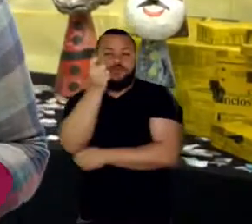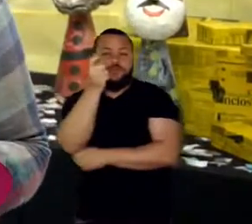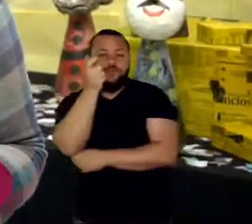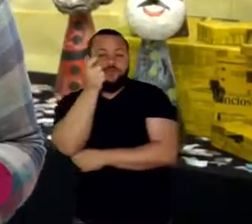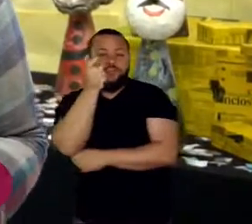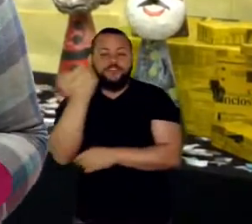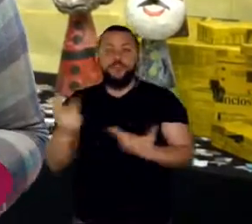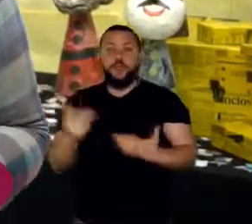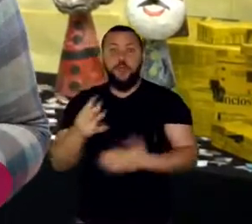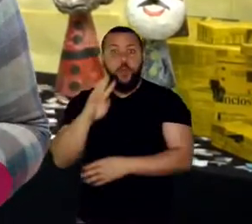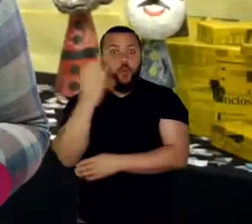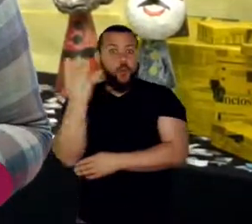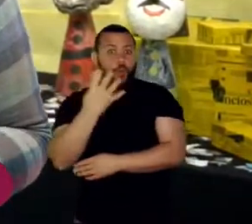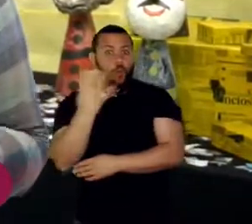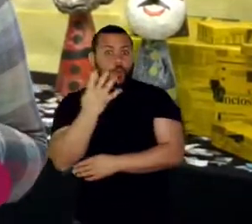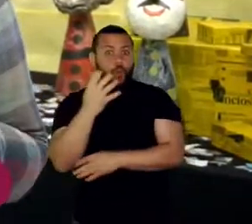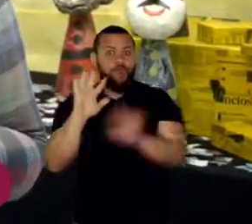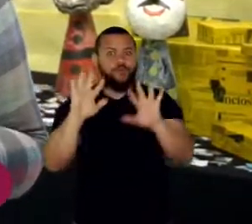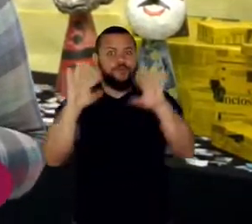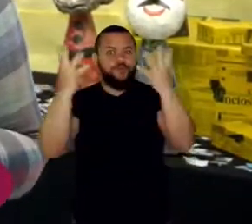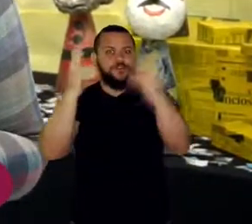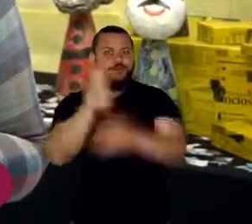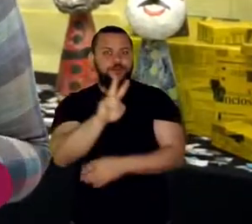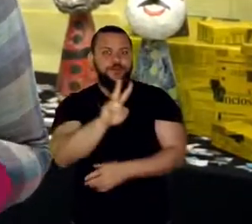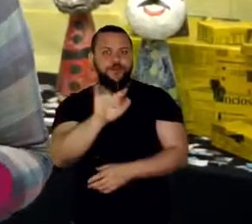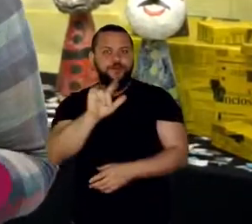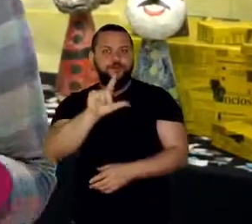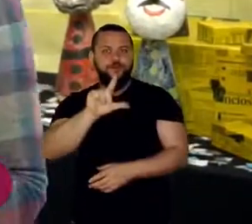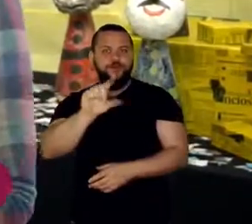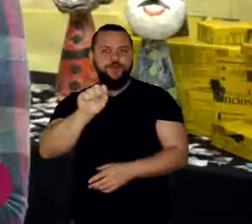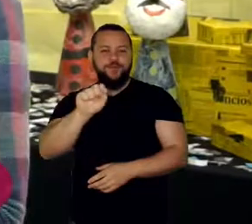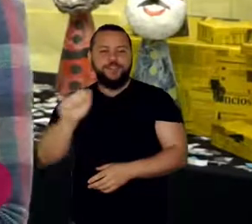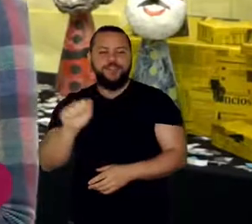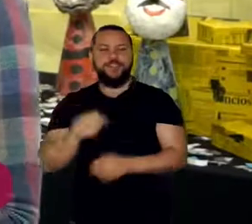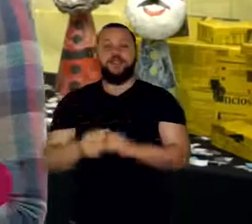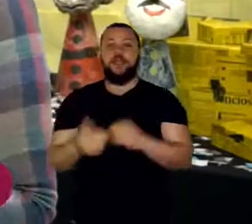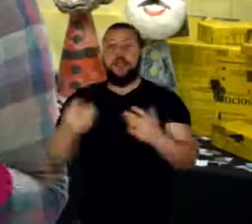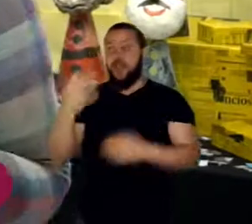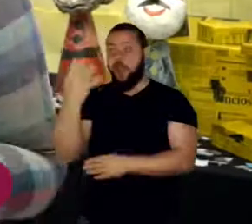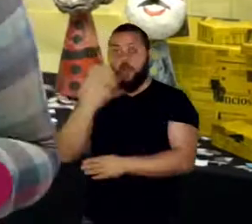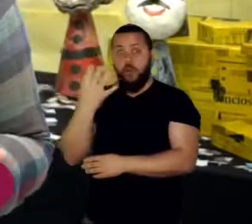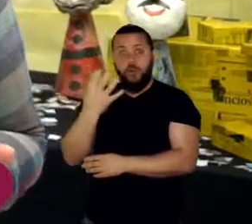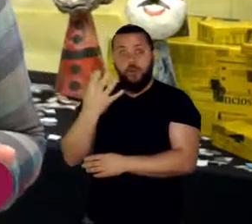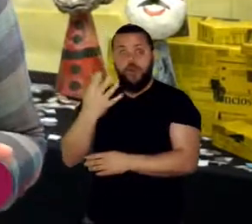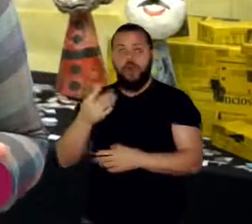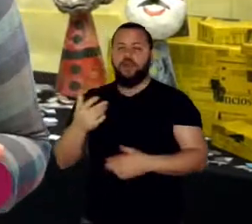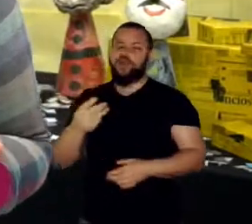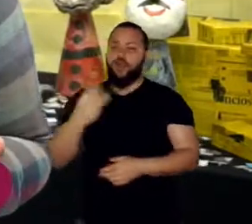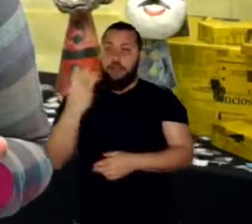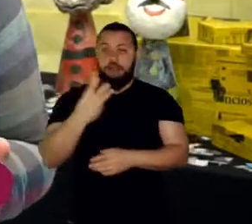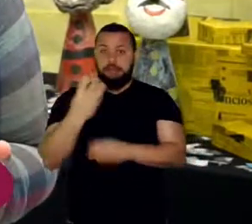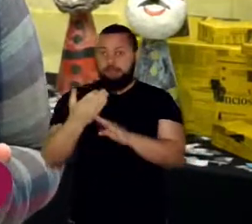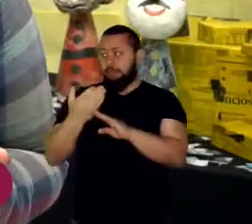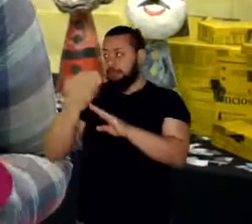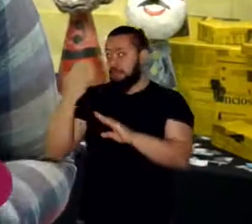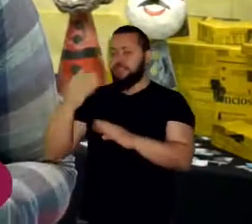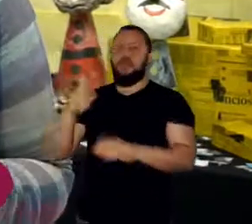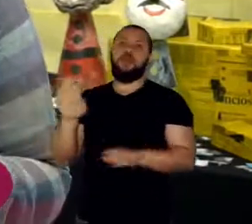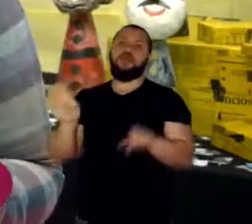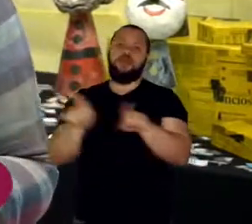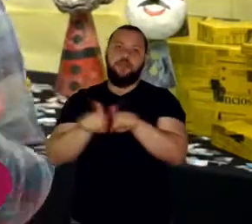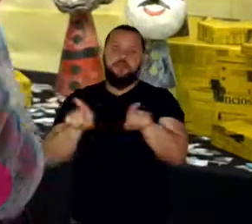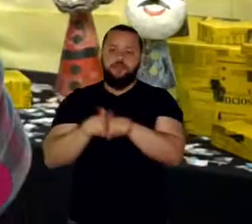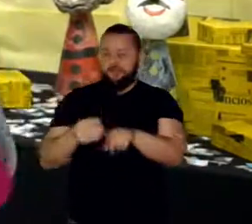4º Festival Vilas, essa 4ª edição. Na terceira, nós também estivemos aqui na Casa Eliseu Voronkoff.